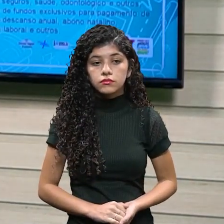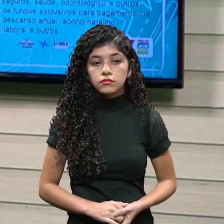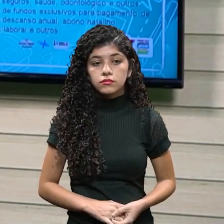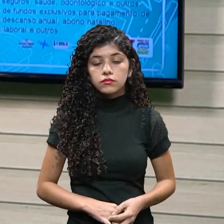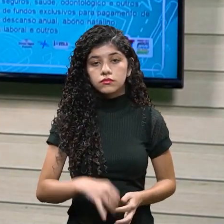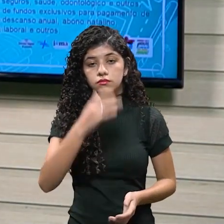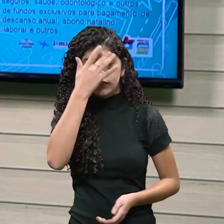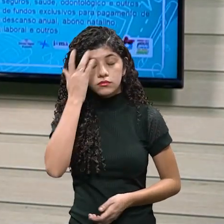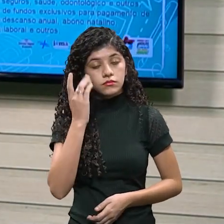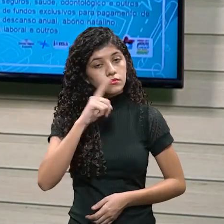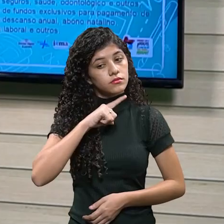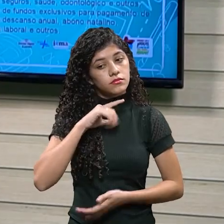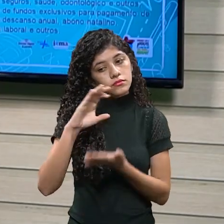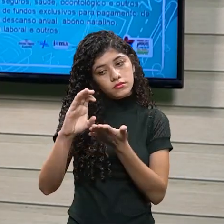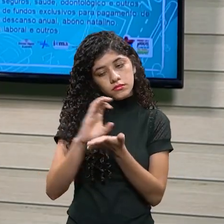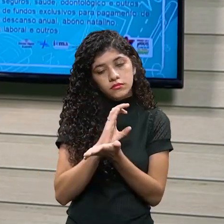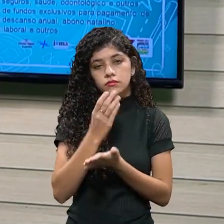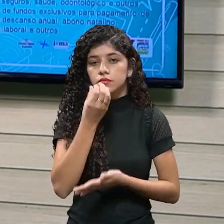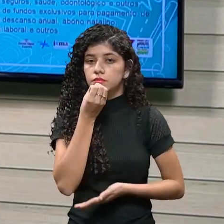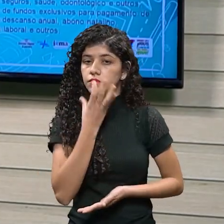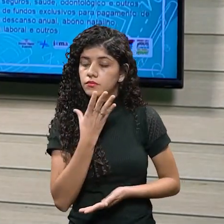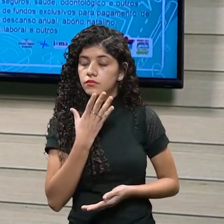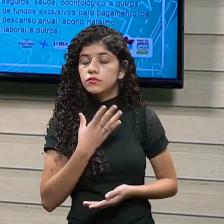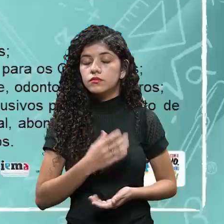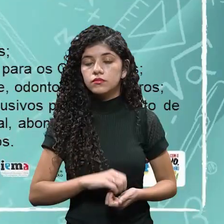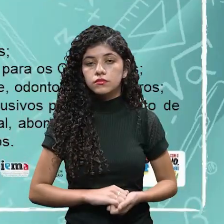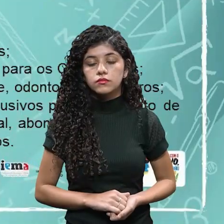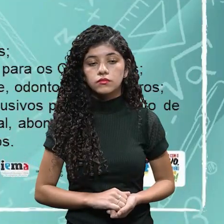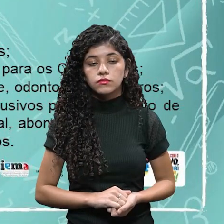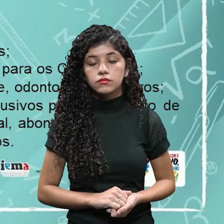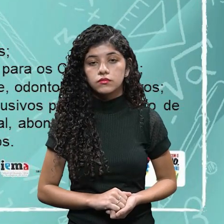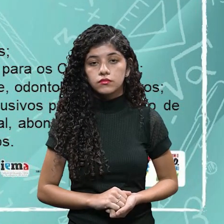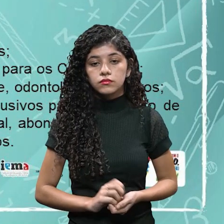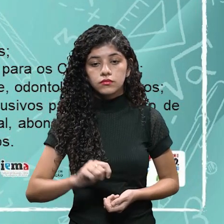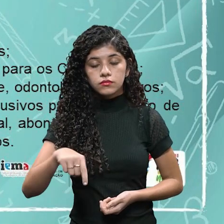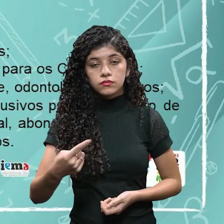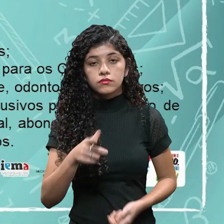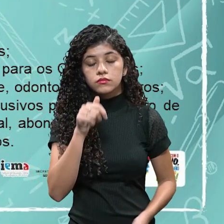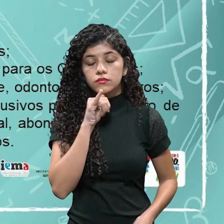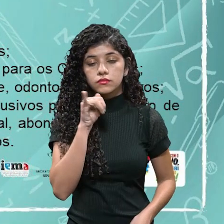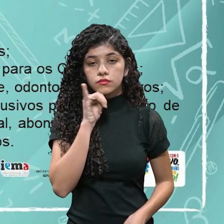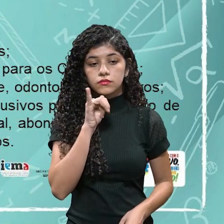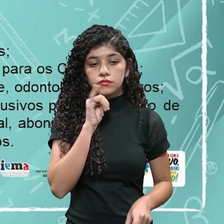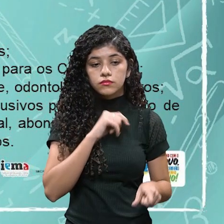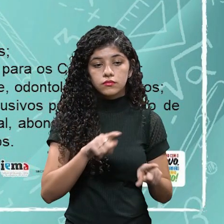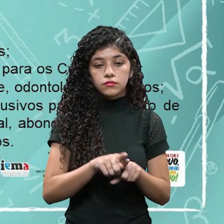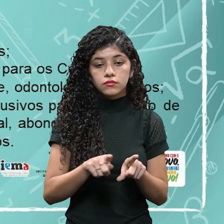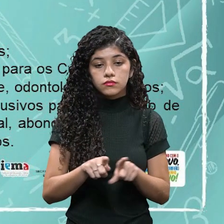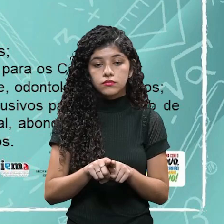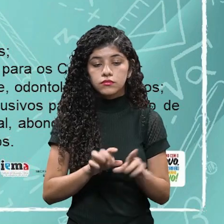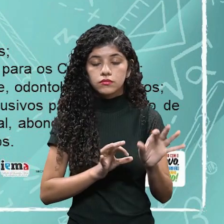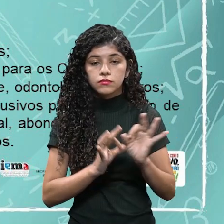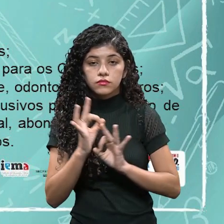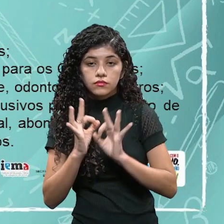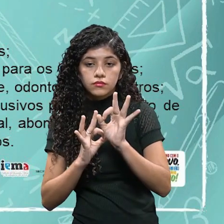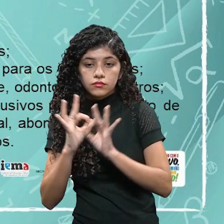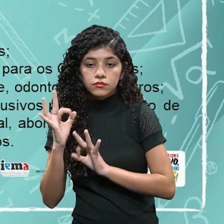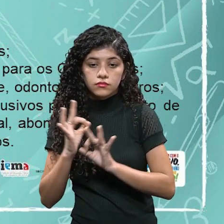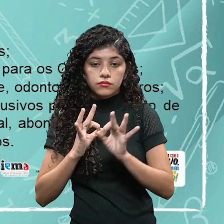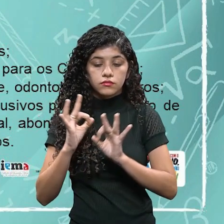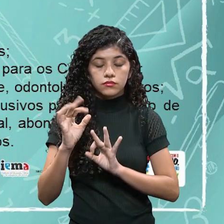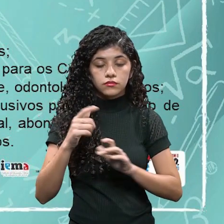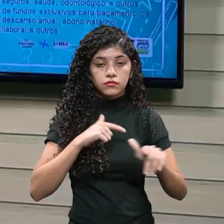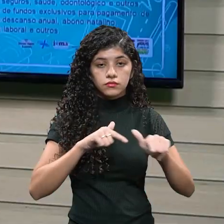se beneficiar desse serviço que a cooperativa oferece de marketing. Um outro exemplo, a elaboração e o gerenciamento de contratos com tomadores